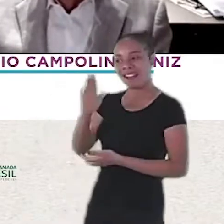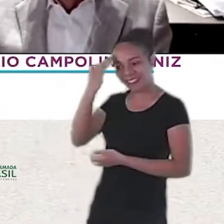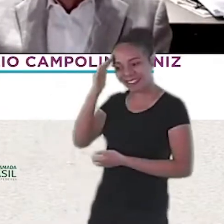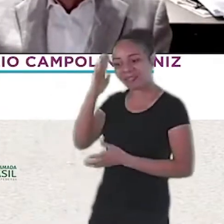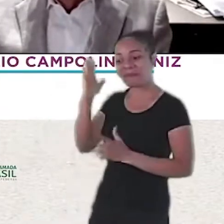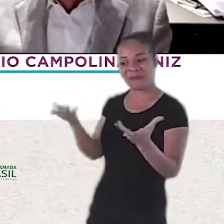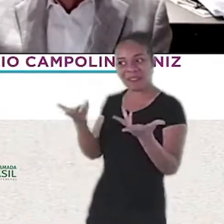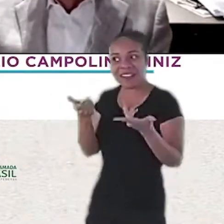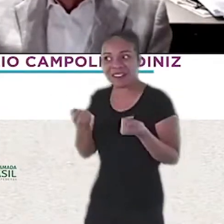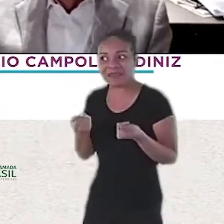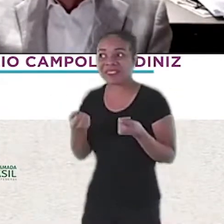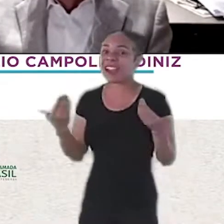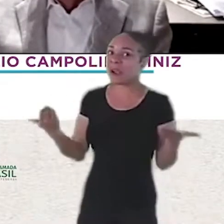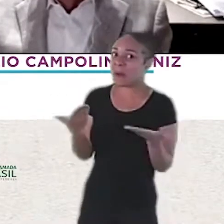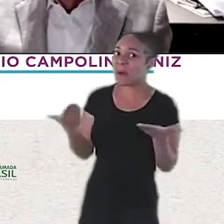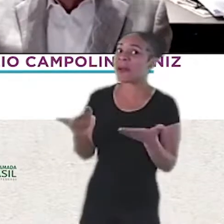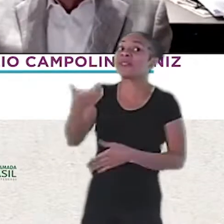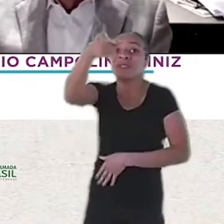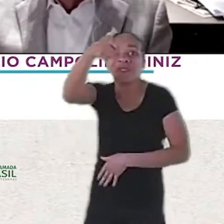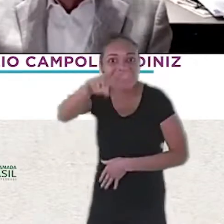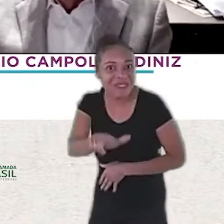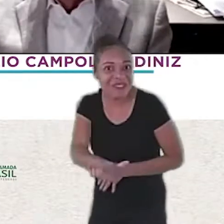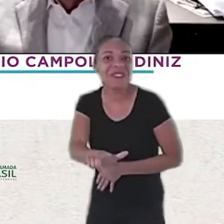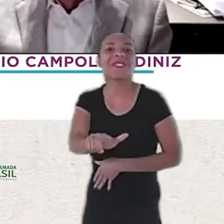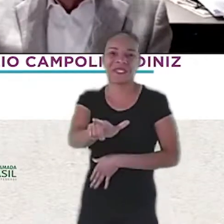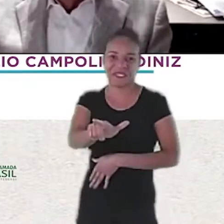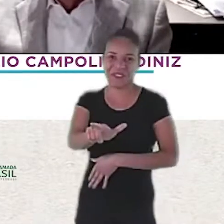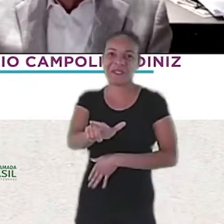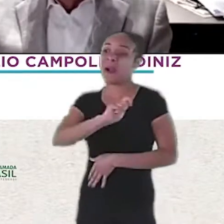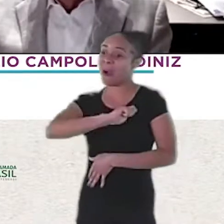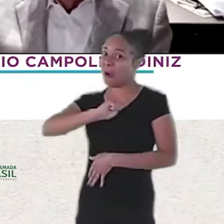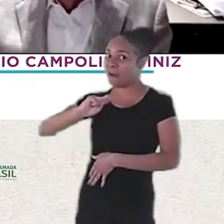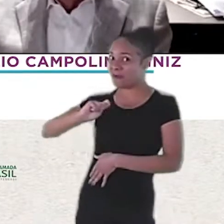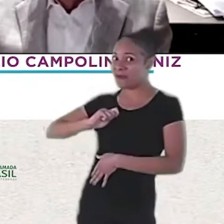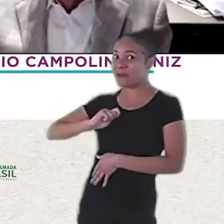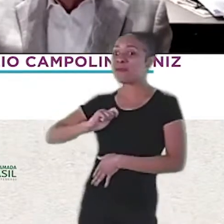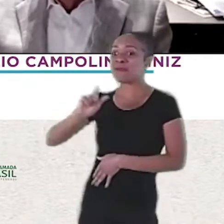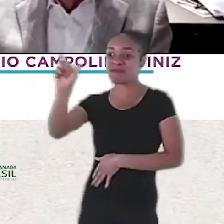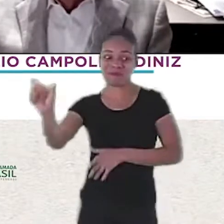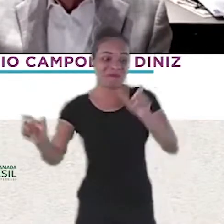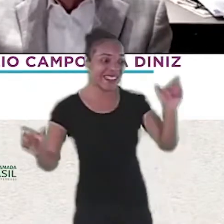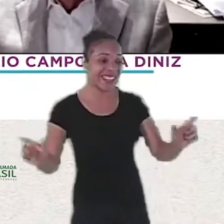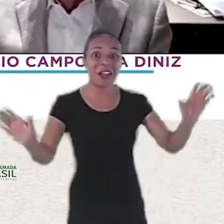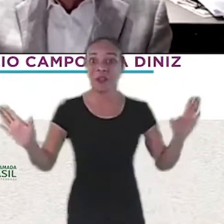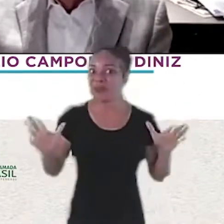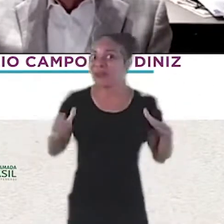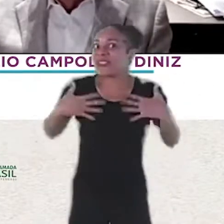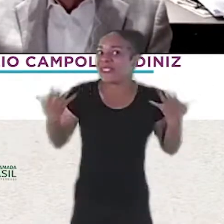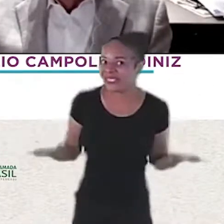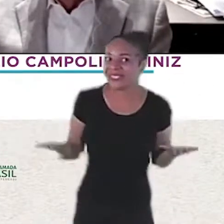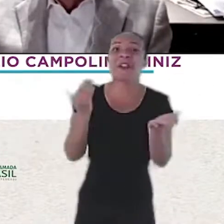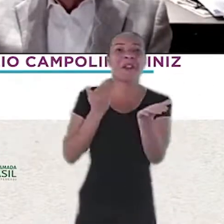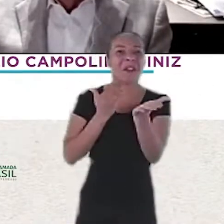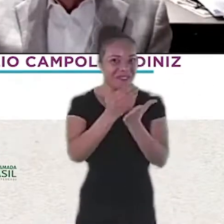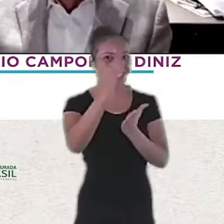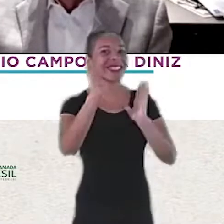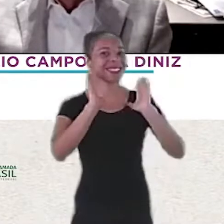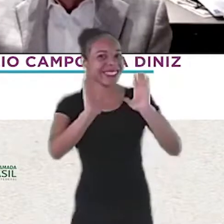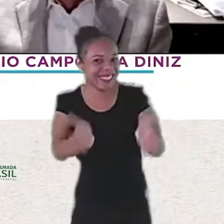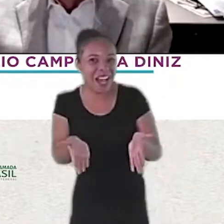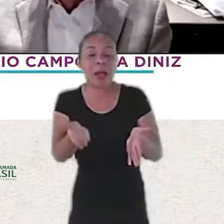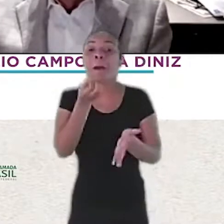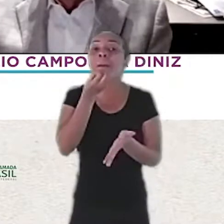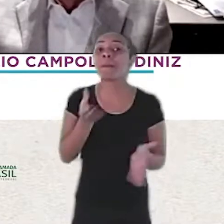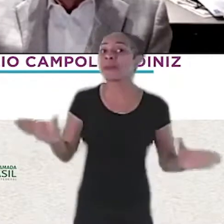de novo, eu peguei mais 2 autores sem avisar eles que começou e já começou. Muito boa noite